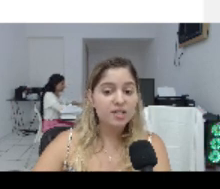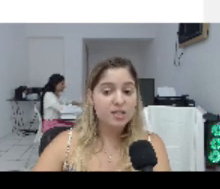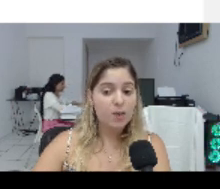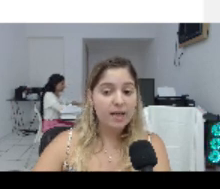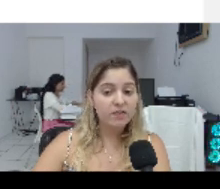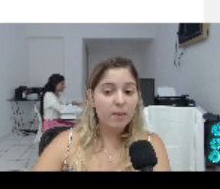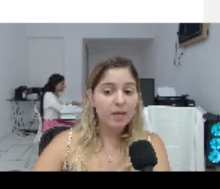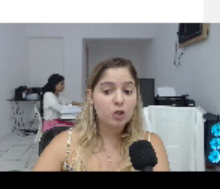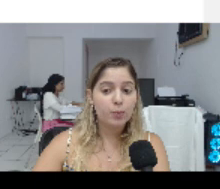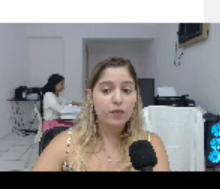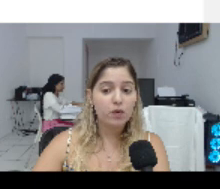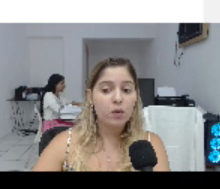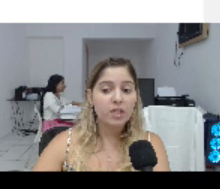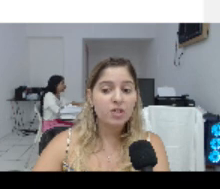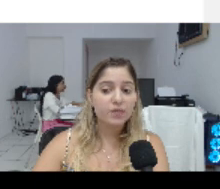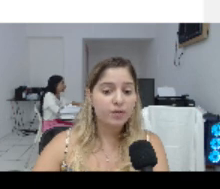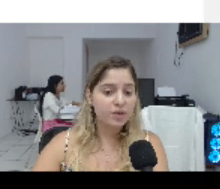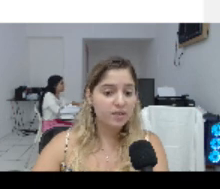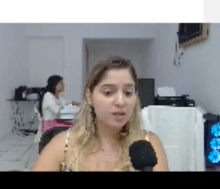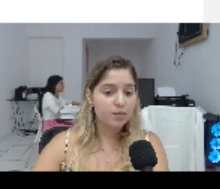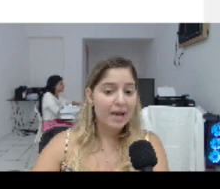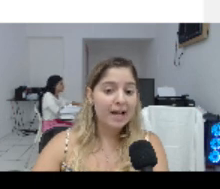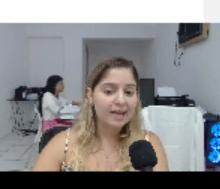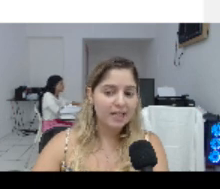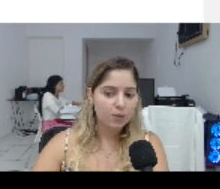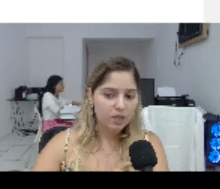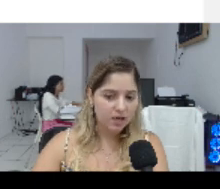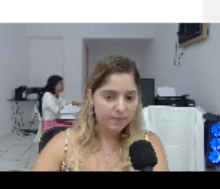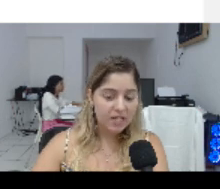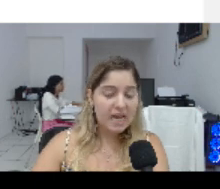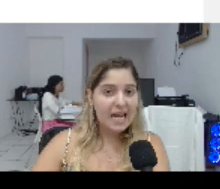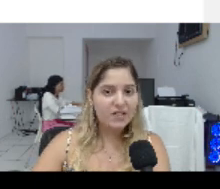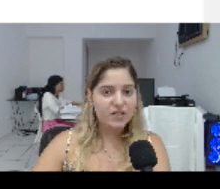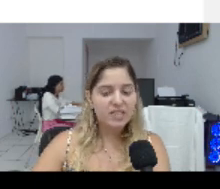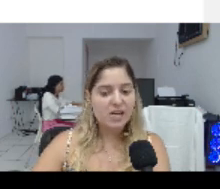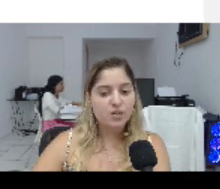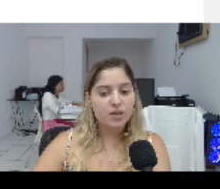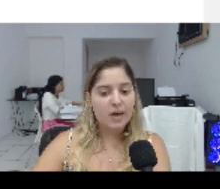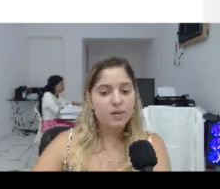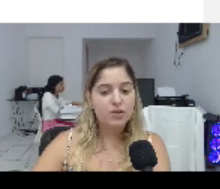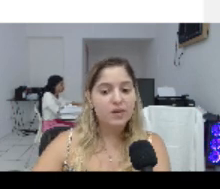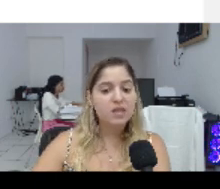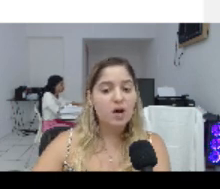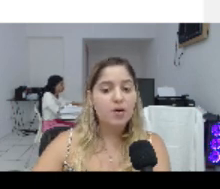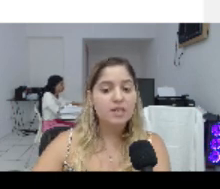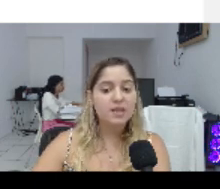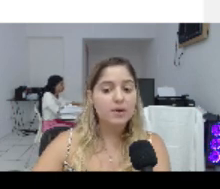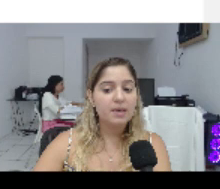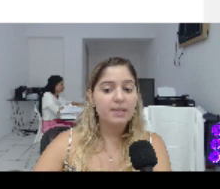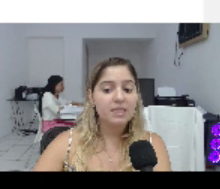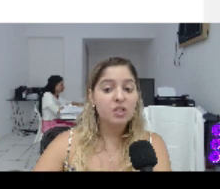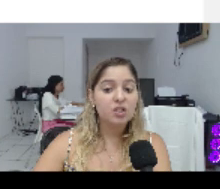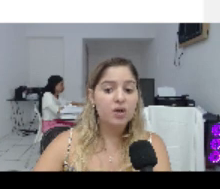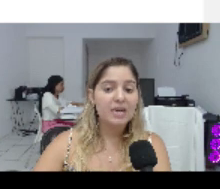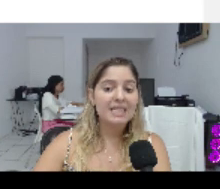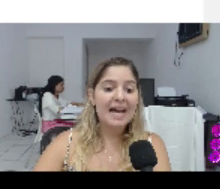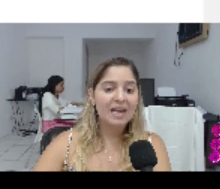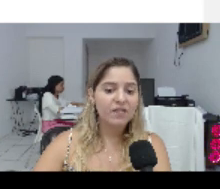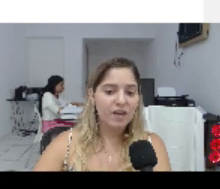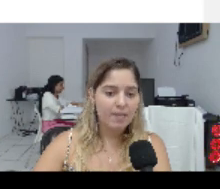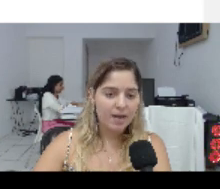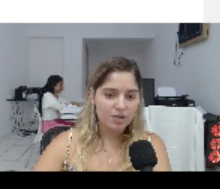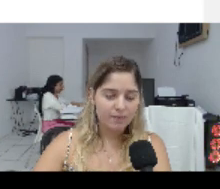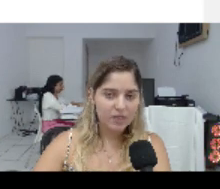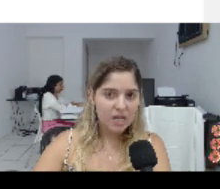Sturdet diz que o arquivamento provocou grande frustração na categoria. Ele diz que a jornada de 30 horas é uma demanda histórica